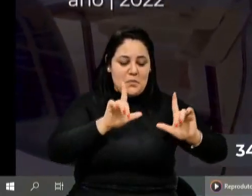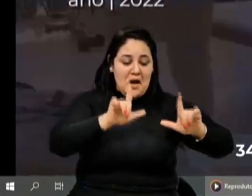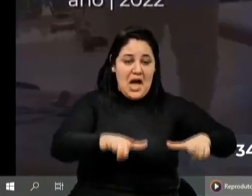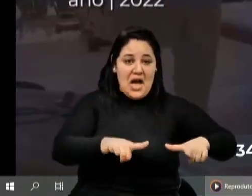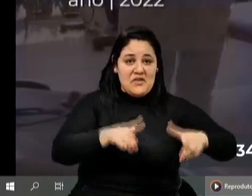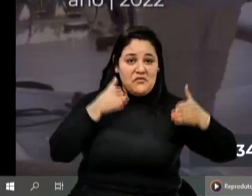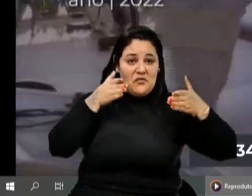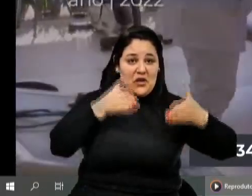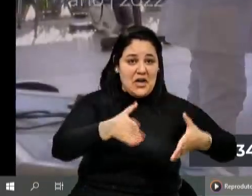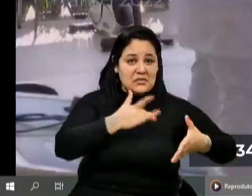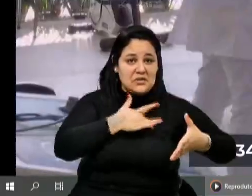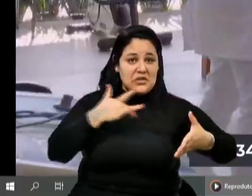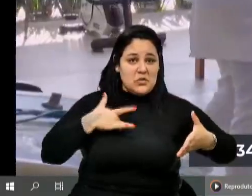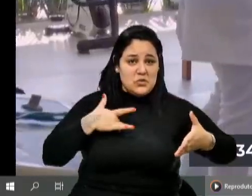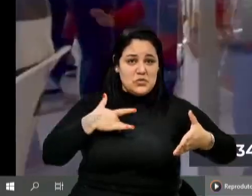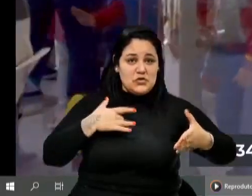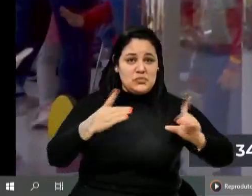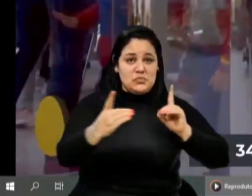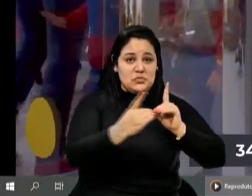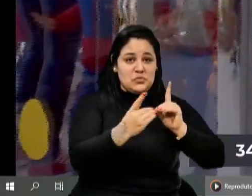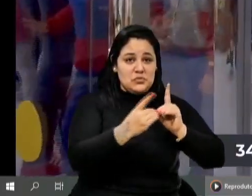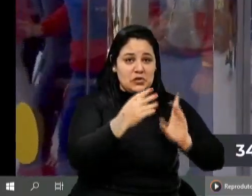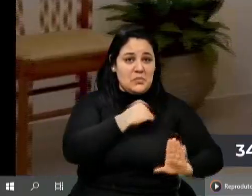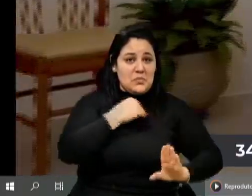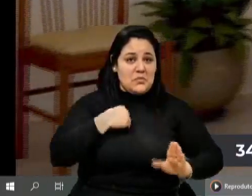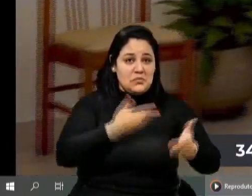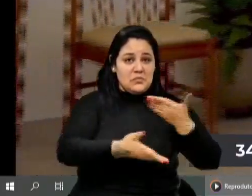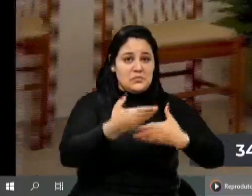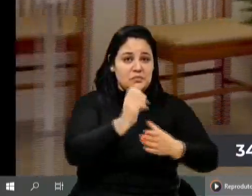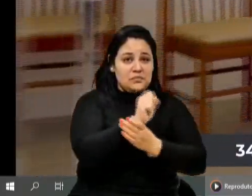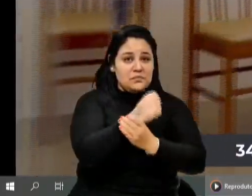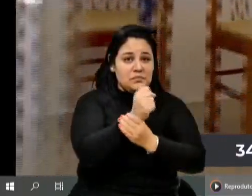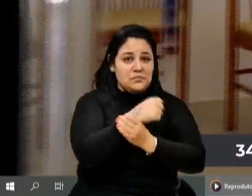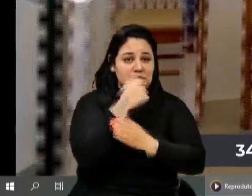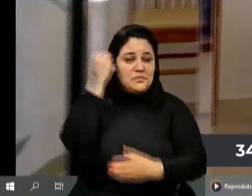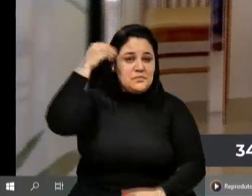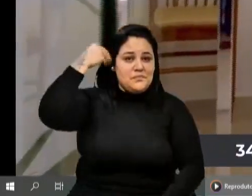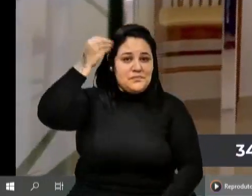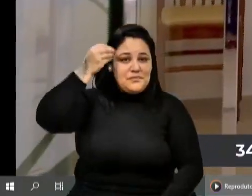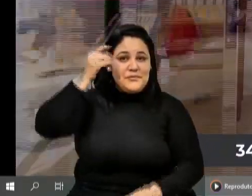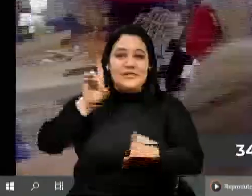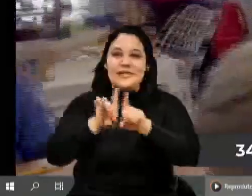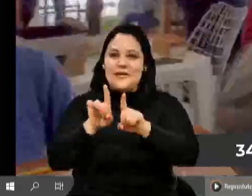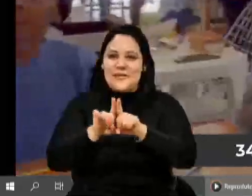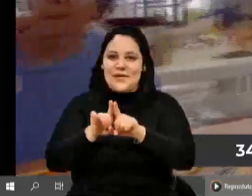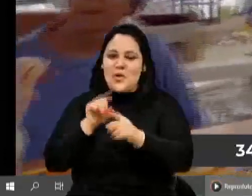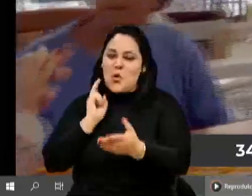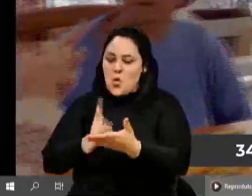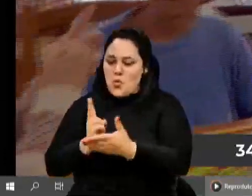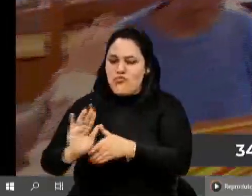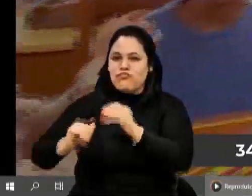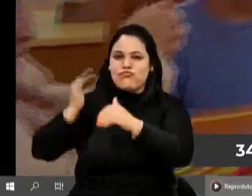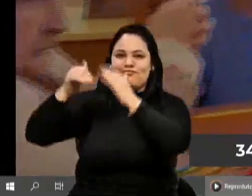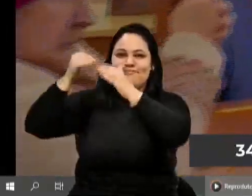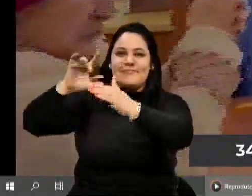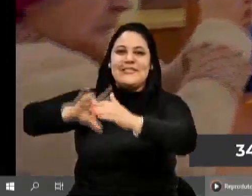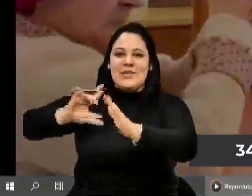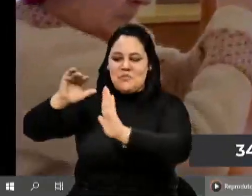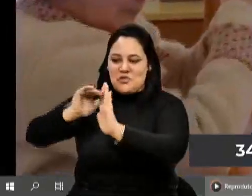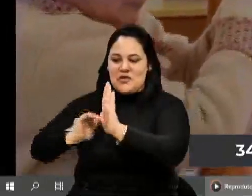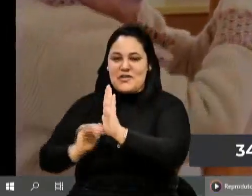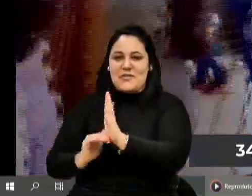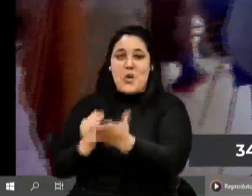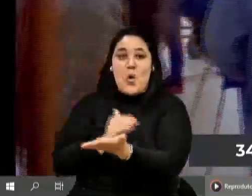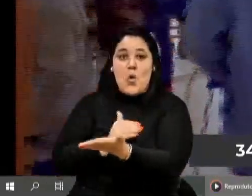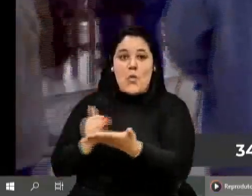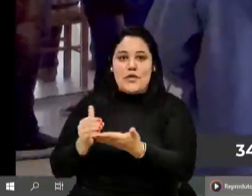consultórios médicos, farmácia, atendimentos de fisioterapia e psicologia. E a instituição não para. Já tem programação para o início da